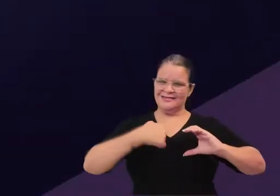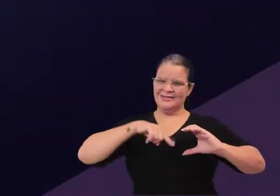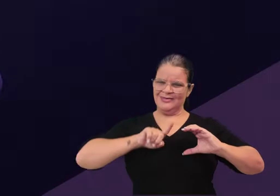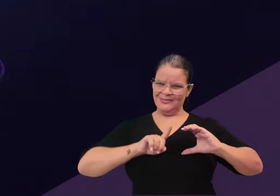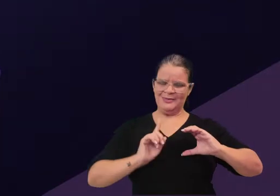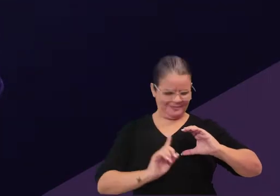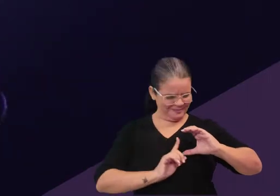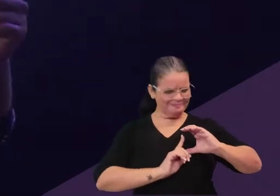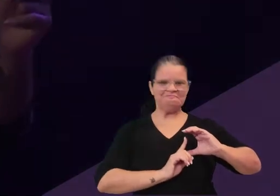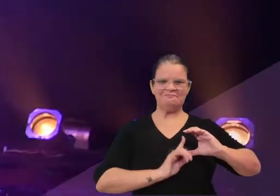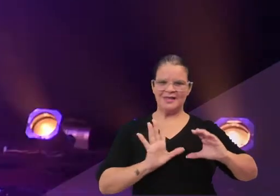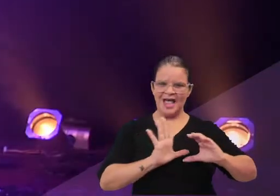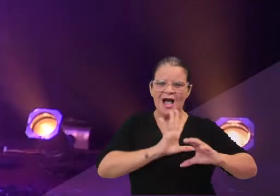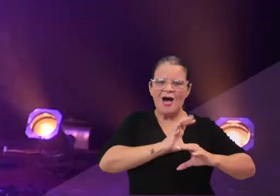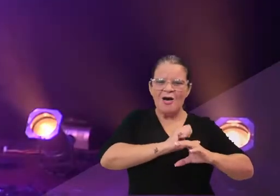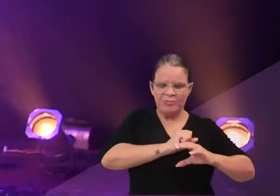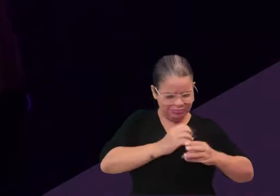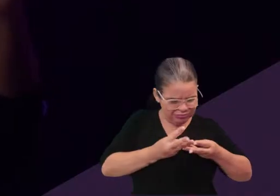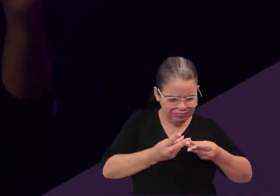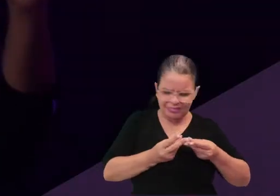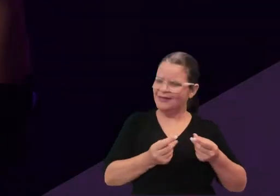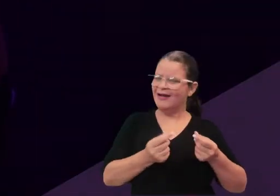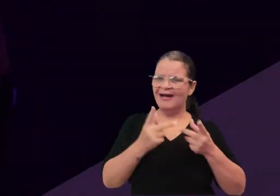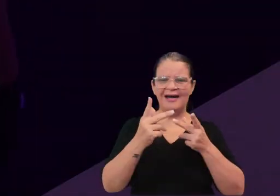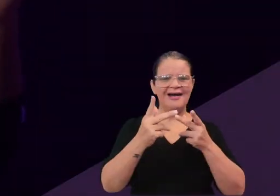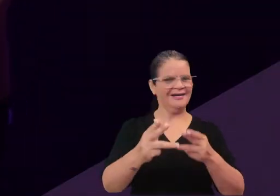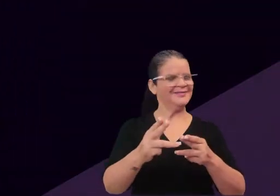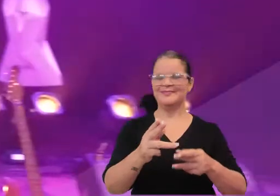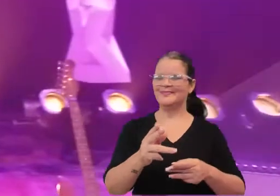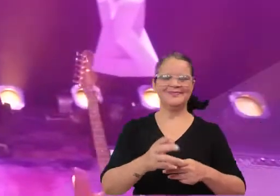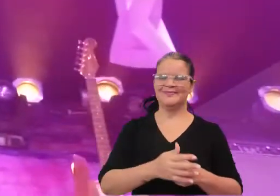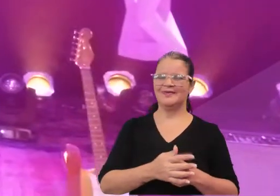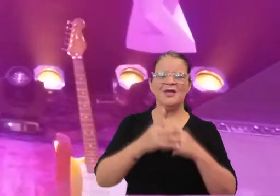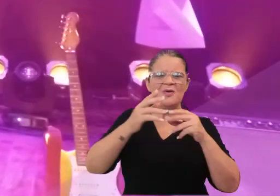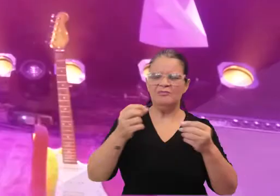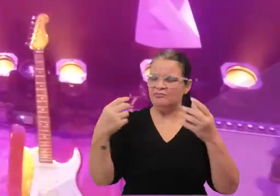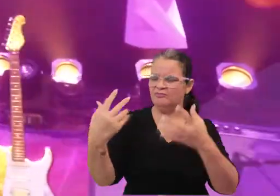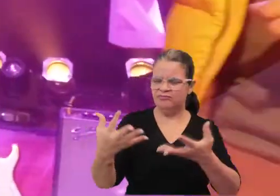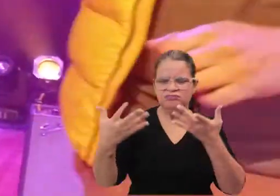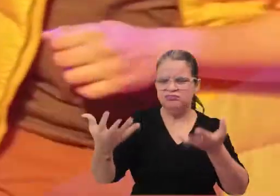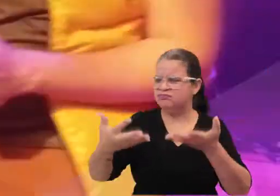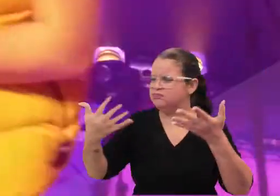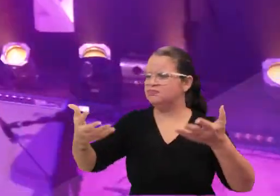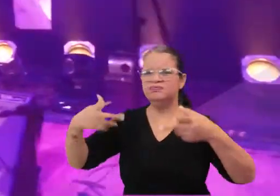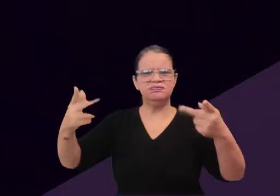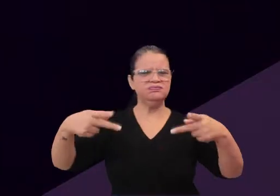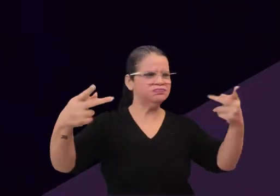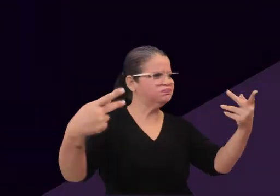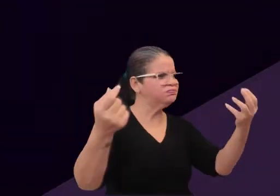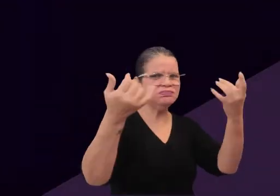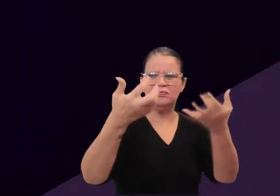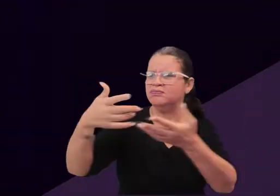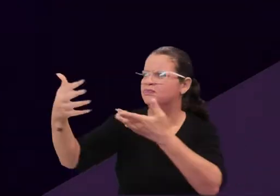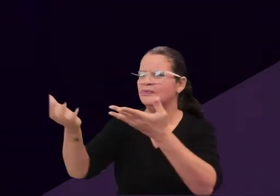Sei que dentro ainda mora um pedacinho de mim. Um grande amor não se acaba assim,